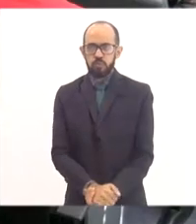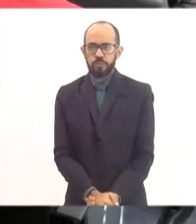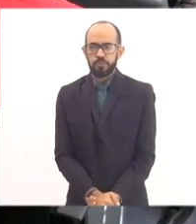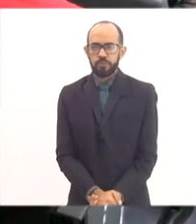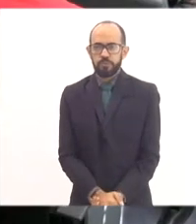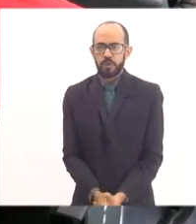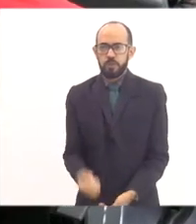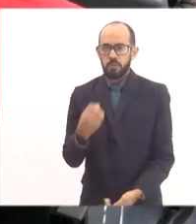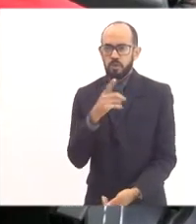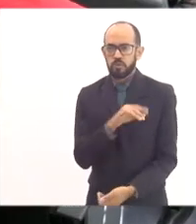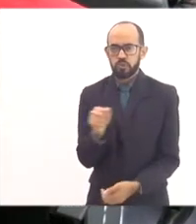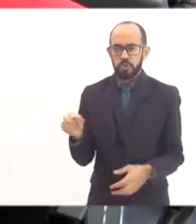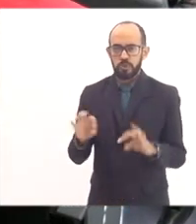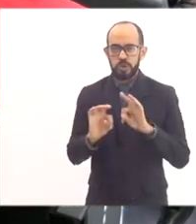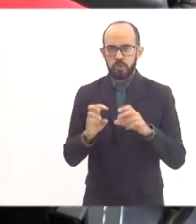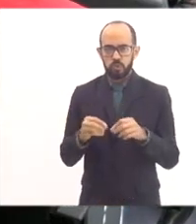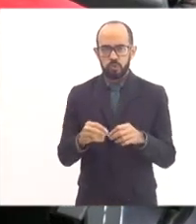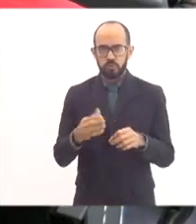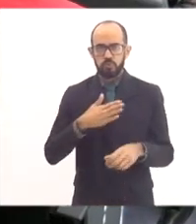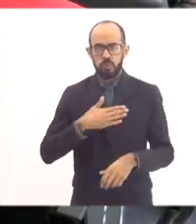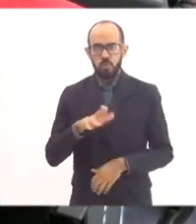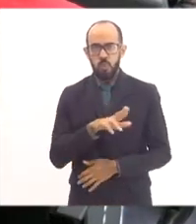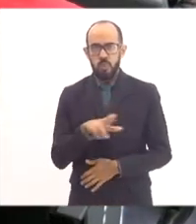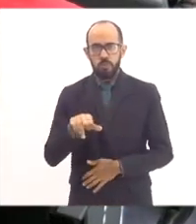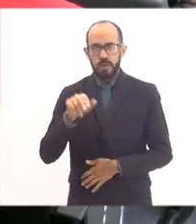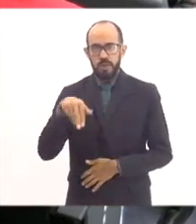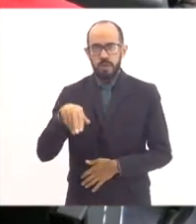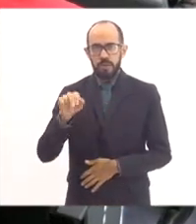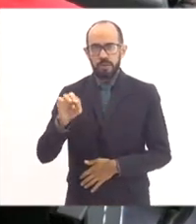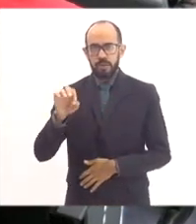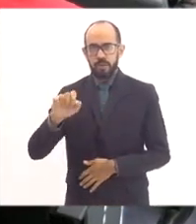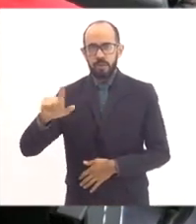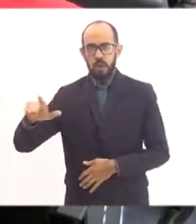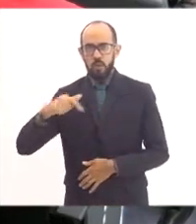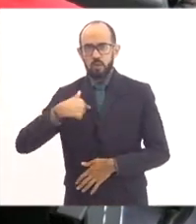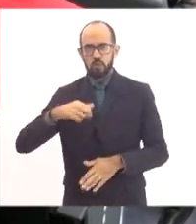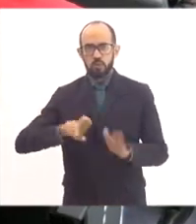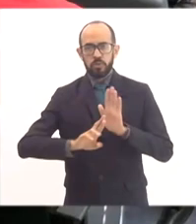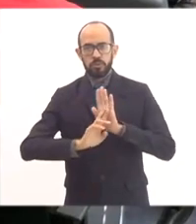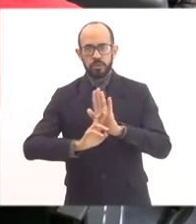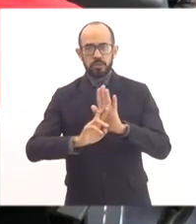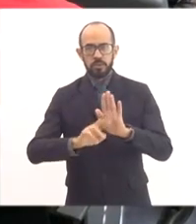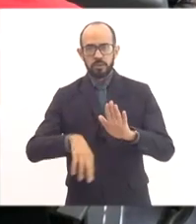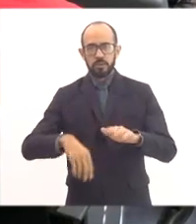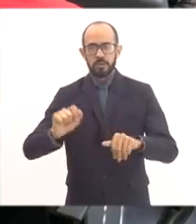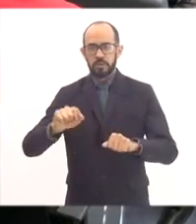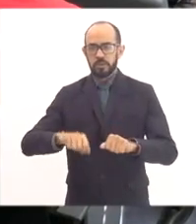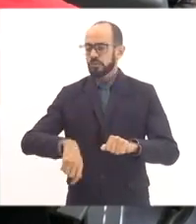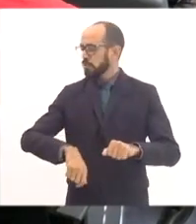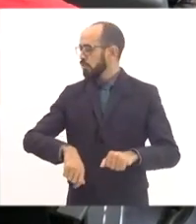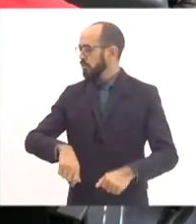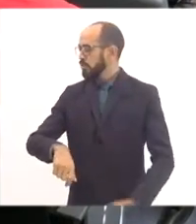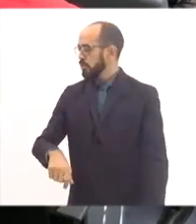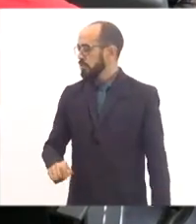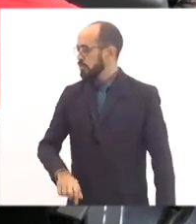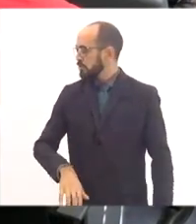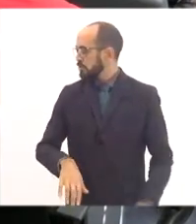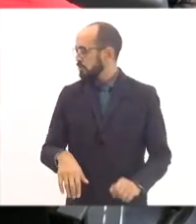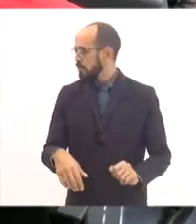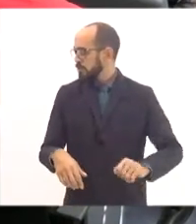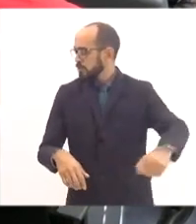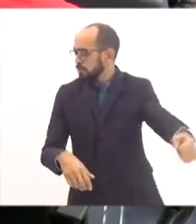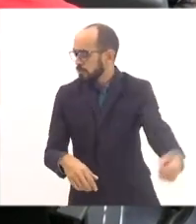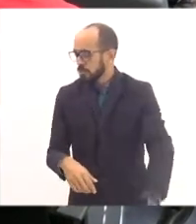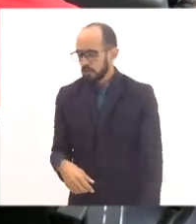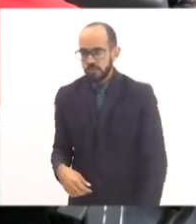Bom dia a todos. Meu nome é Natal Conforte. Eu represento os concursados motorista 2002. Herói das tragédias